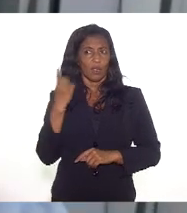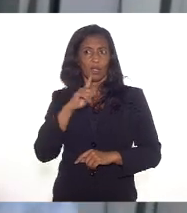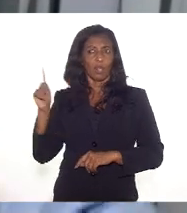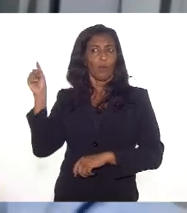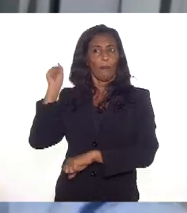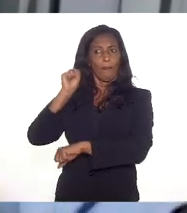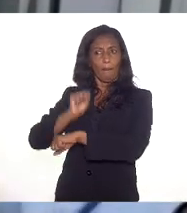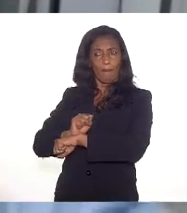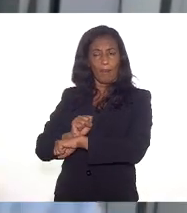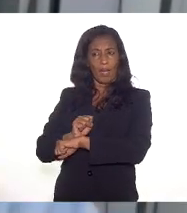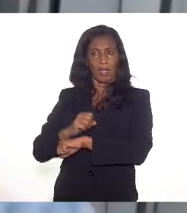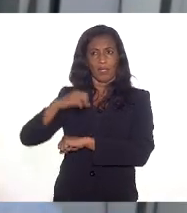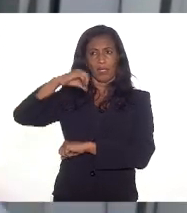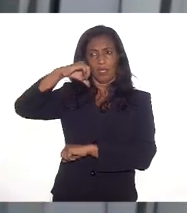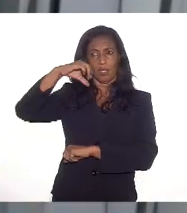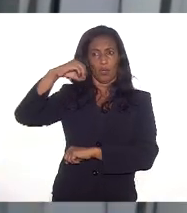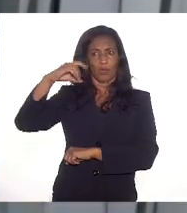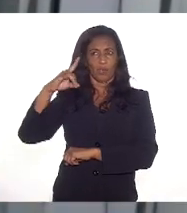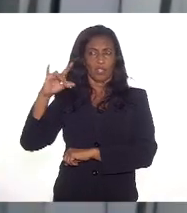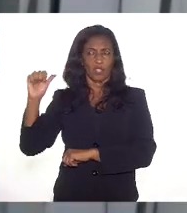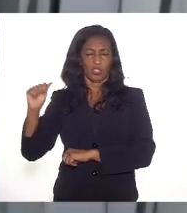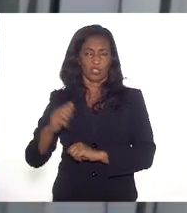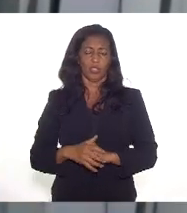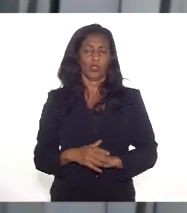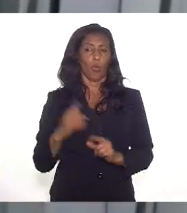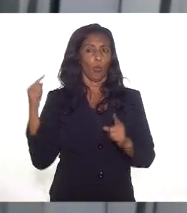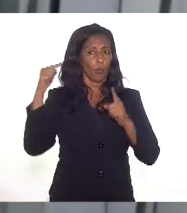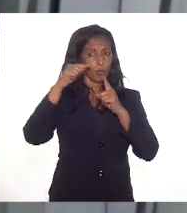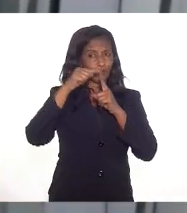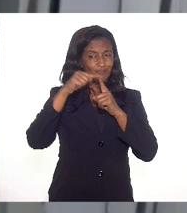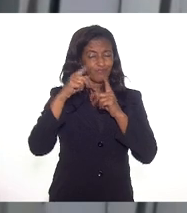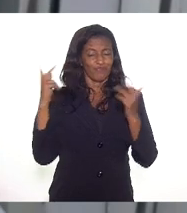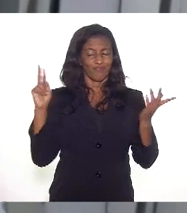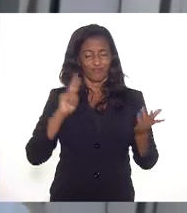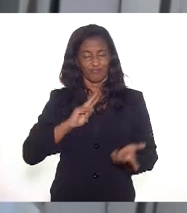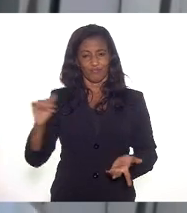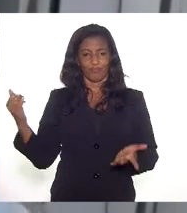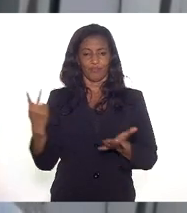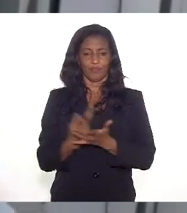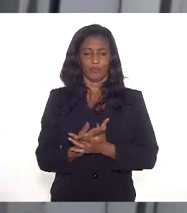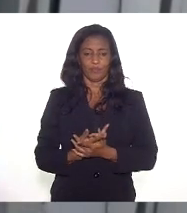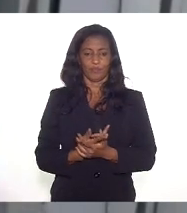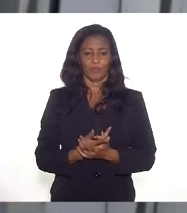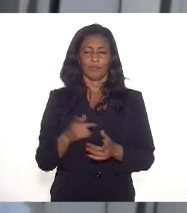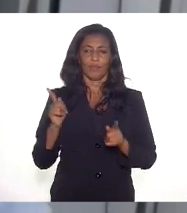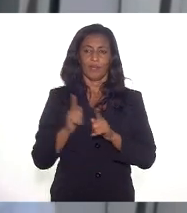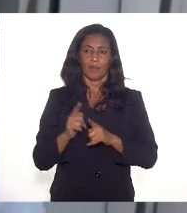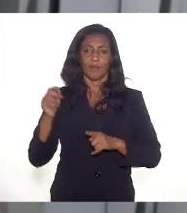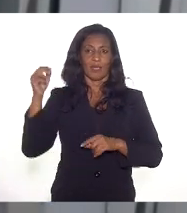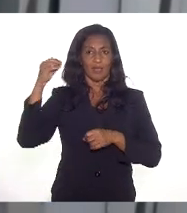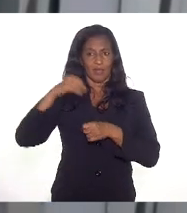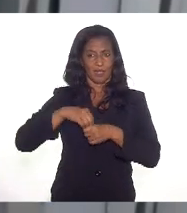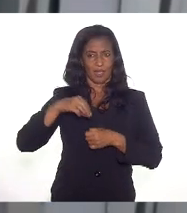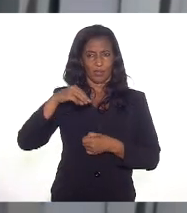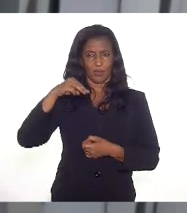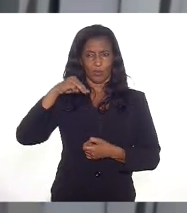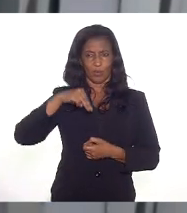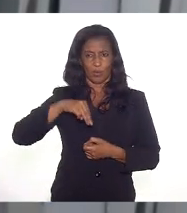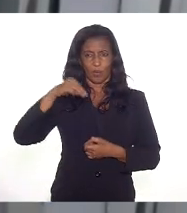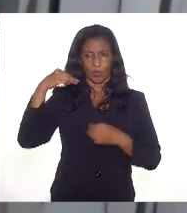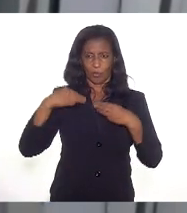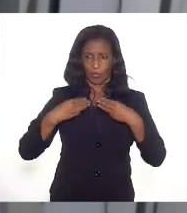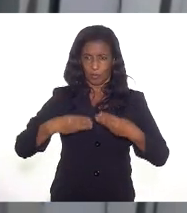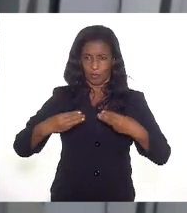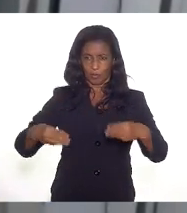atividades nos próximos 90 dias, como corre objetivamente esse risco. E ainda no âmbito do Ministério da Educação, e vou concluir, enquanto a gente